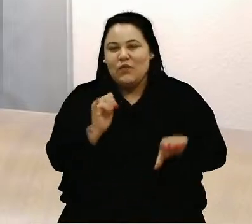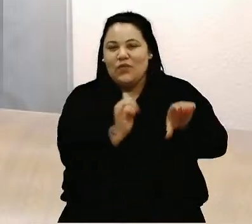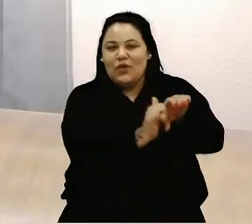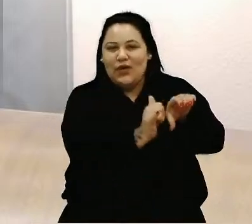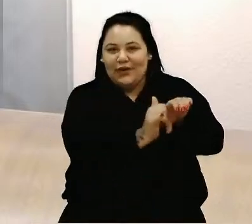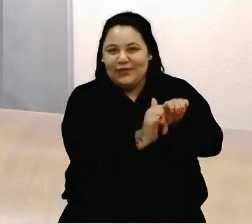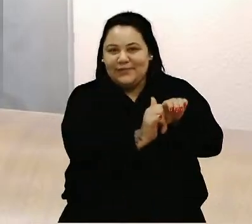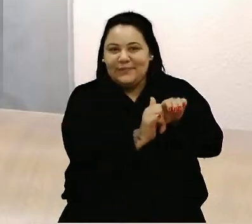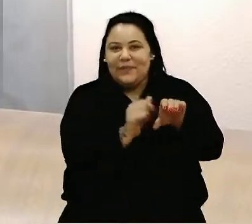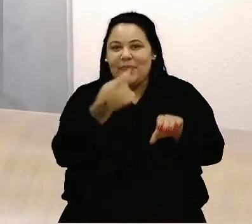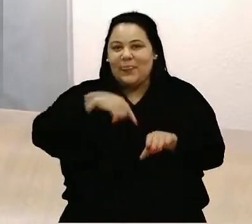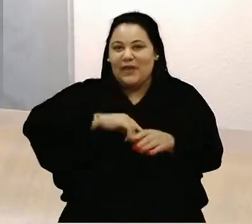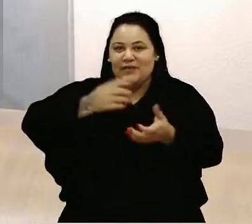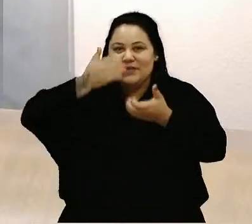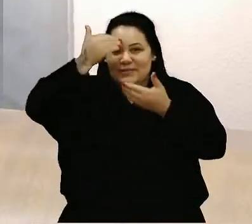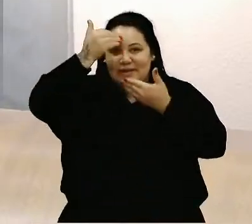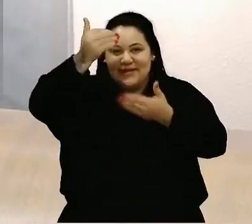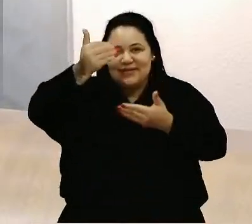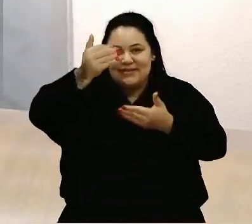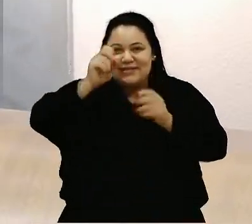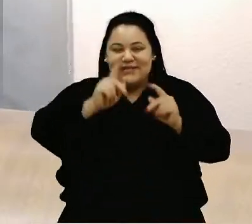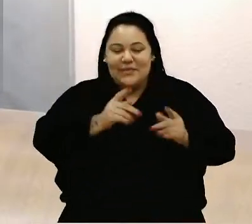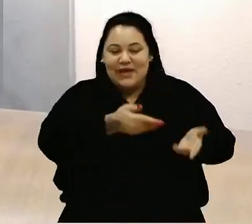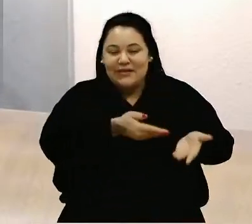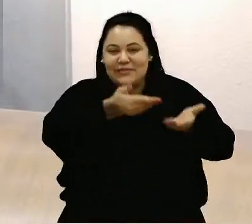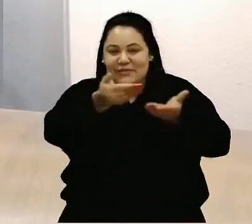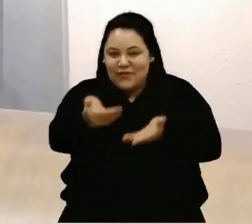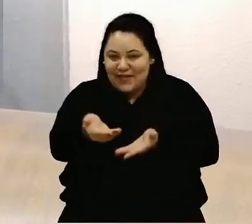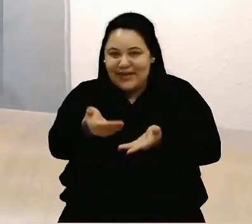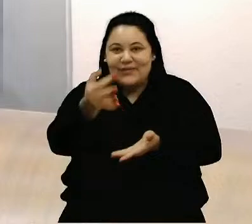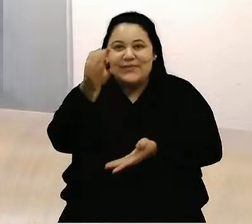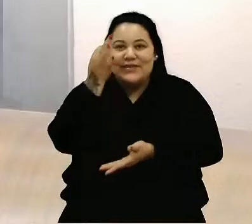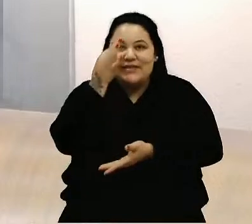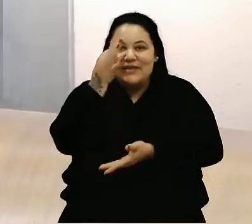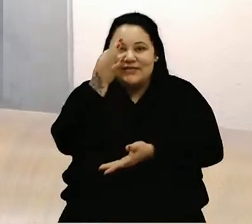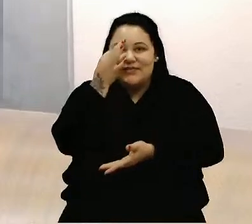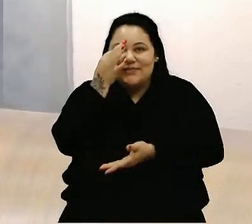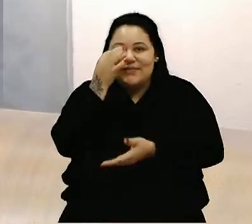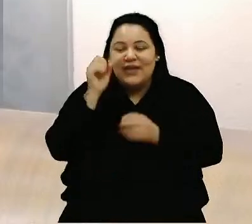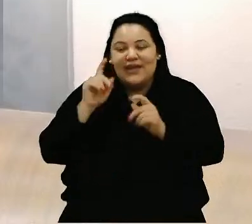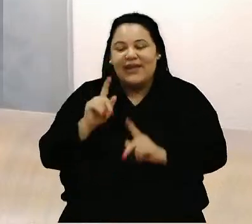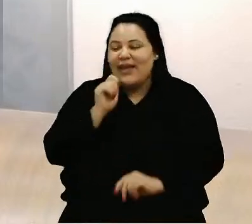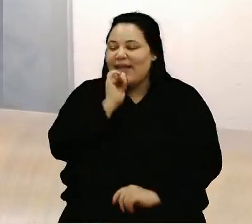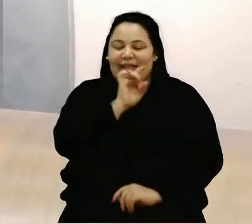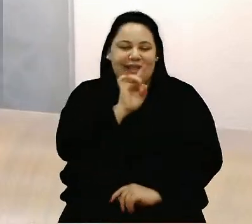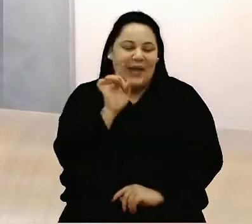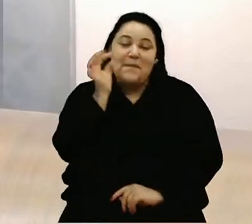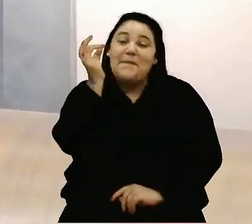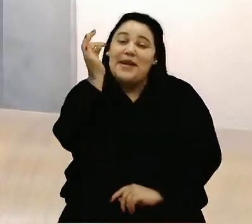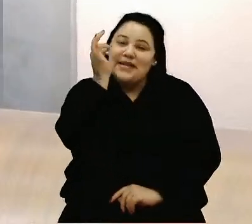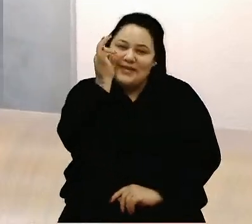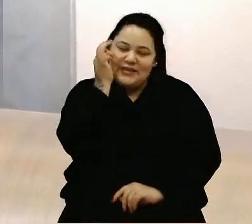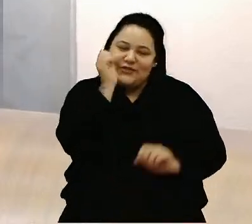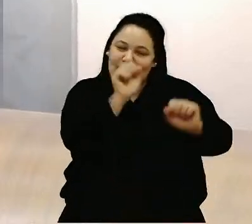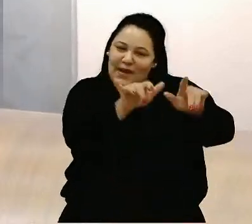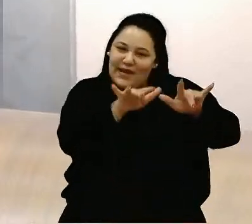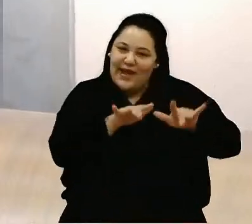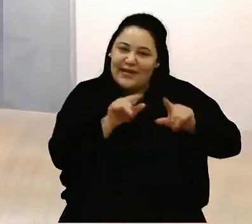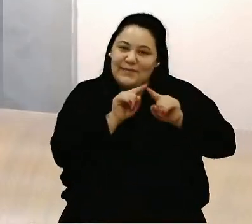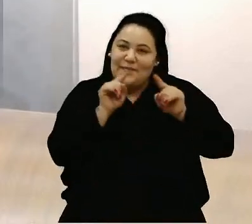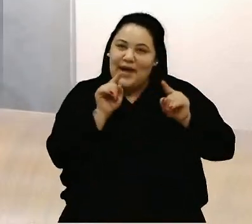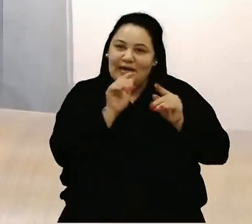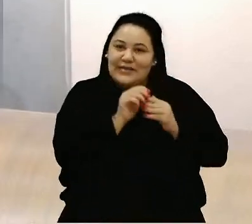agradecer às autoridades, aos convidados presentes, aqueles também que não estão aqui conosco presencialmente no plenário, mas